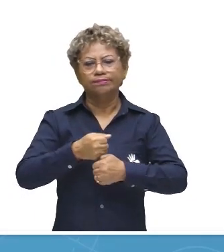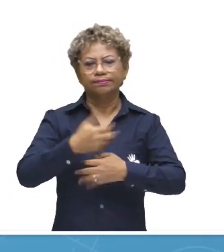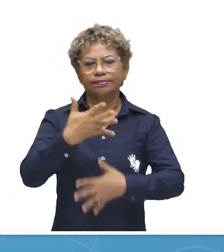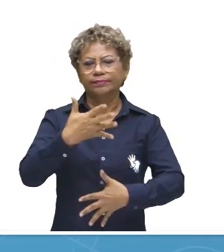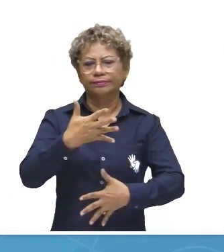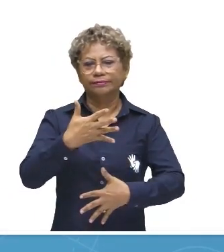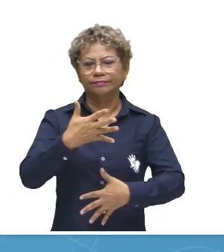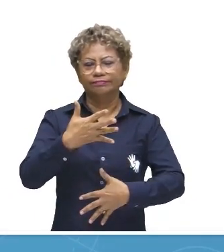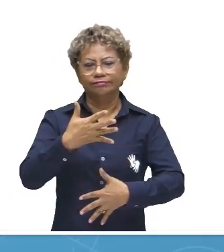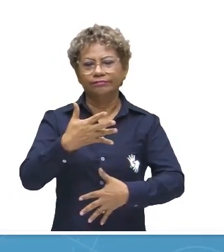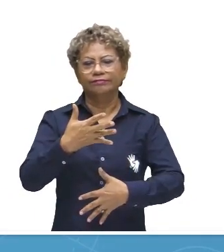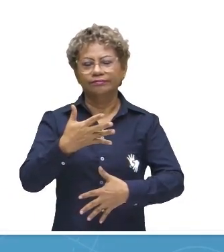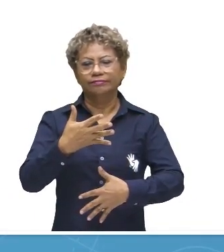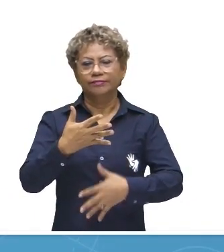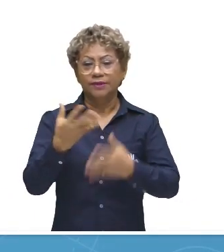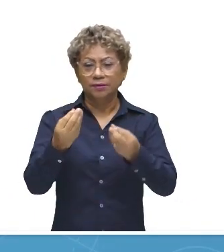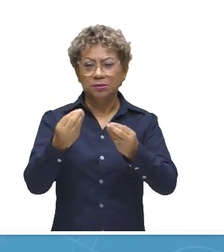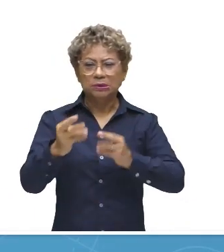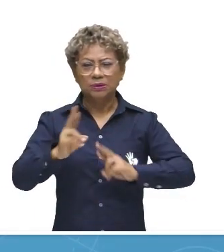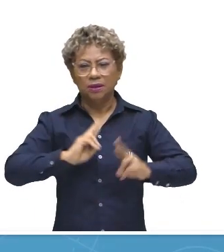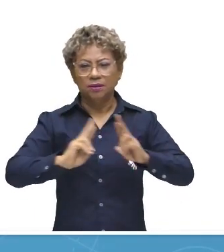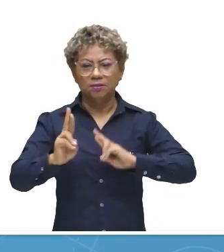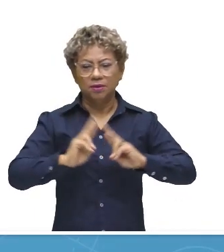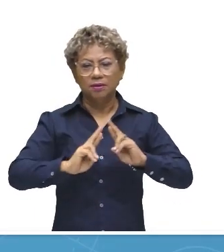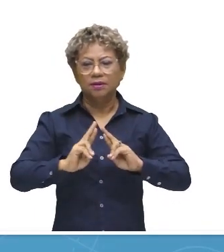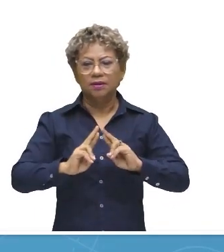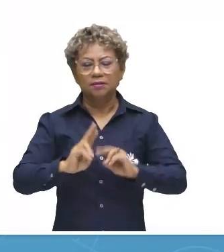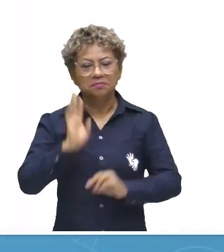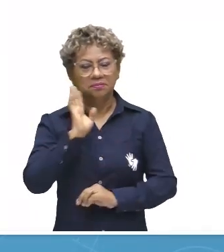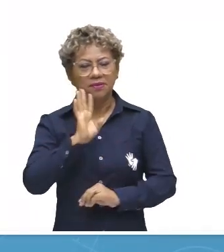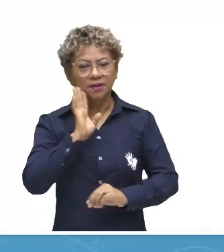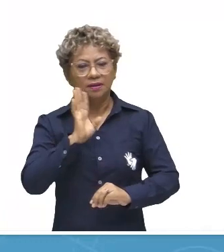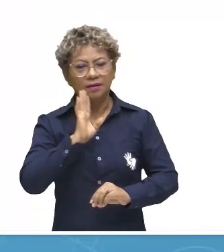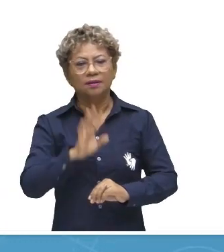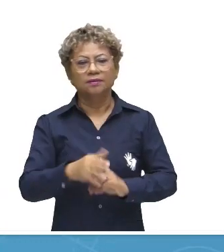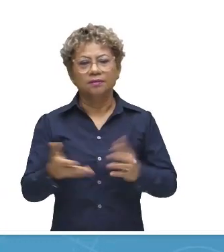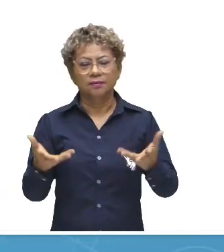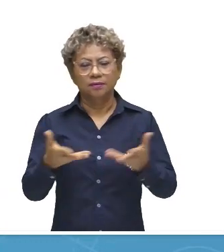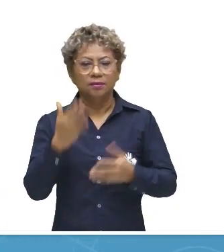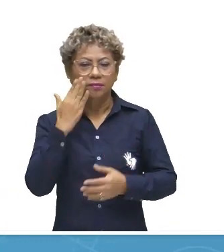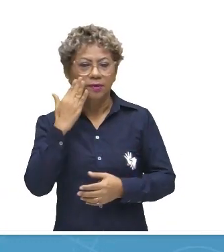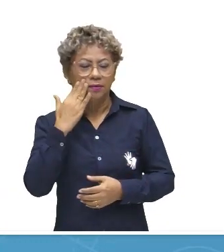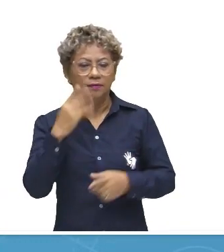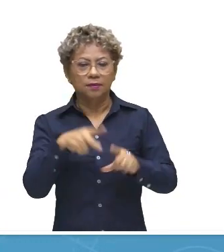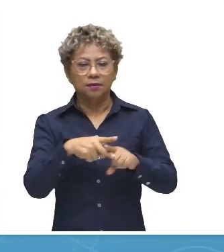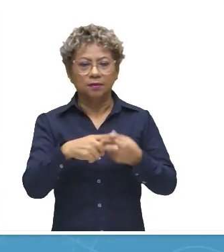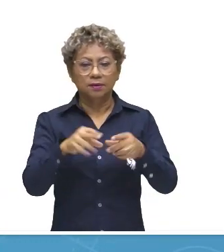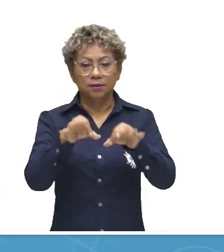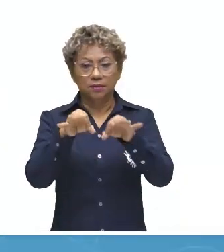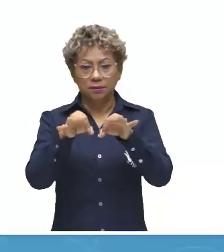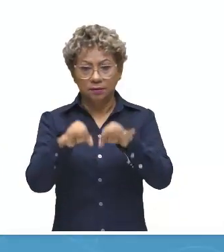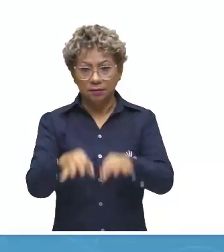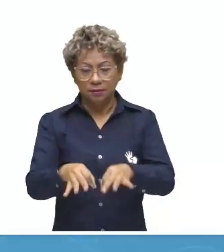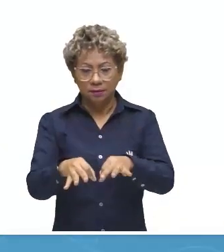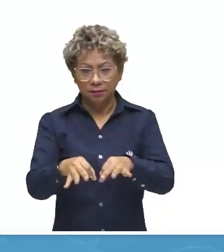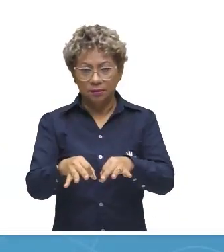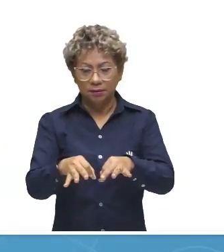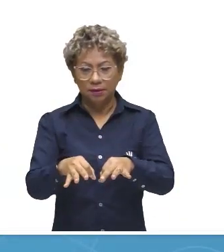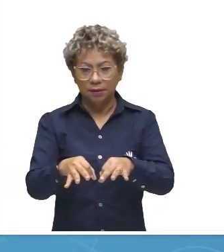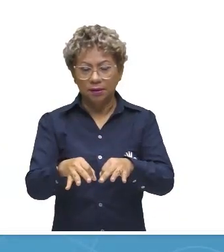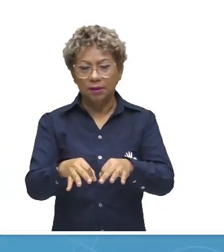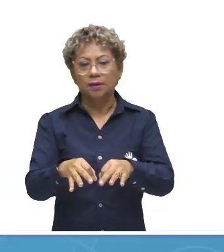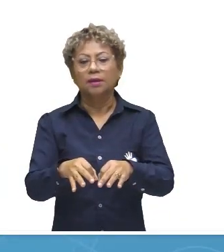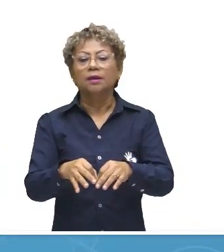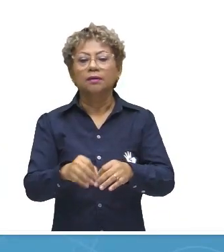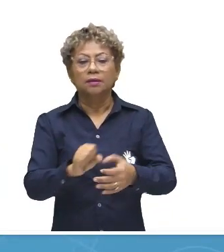beleza? Muito bem. Vamos ver agora, então, a correção da nossa DLI. Vamos